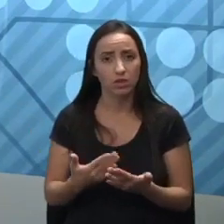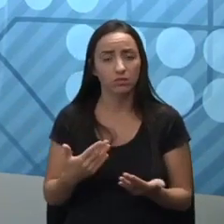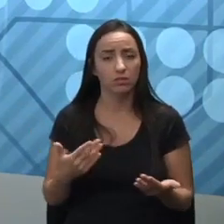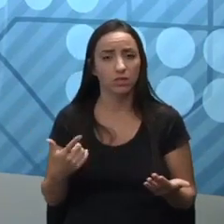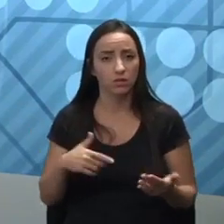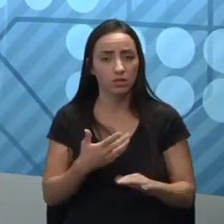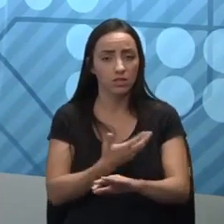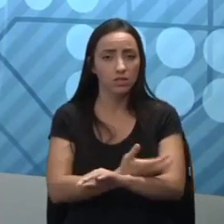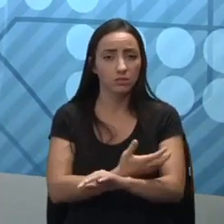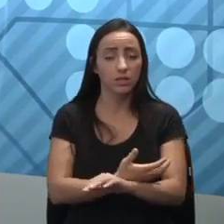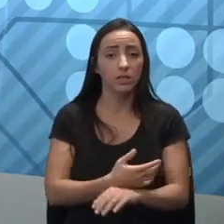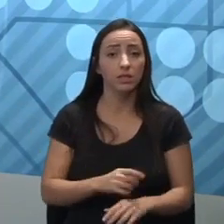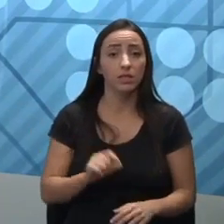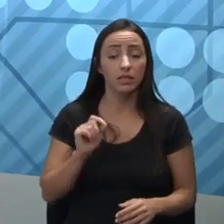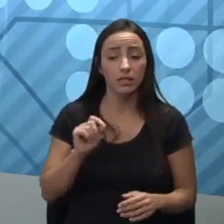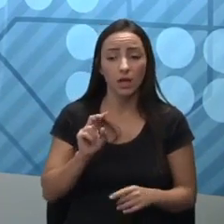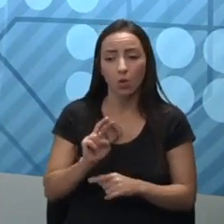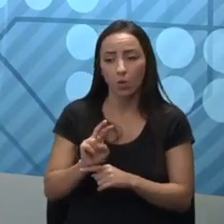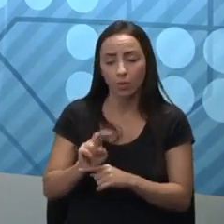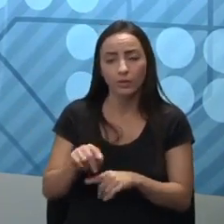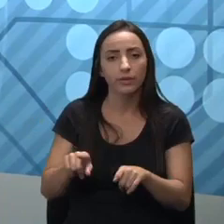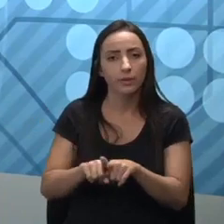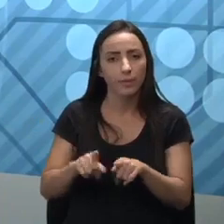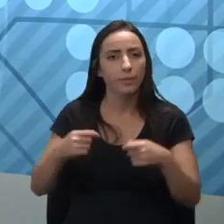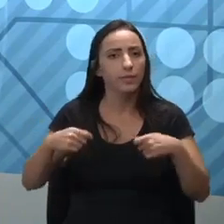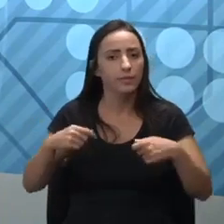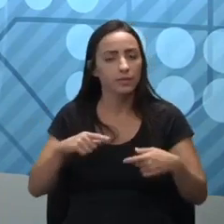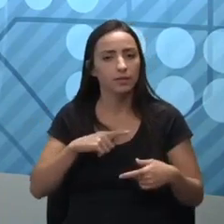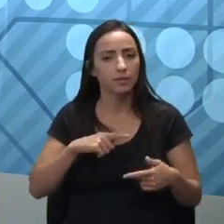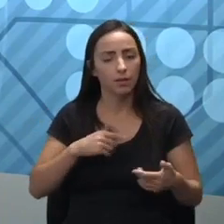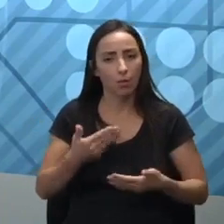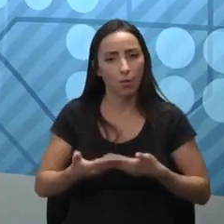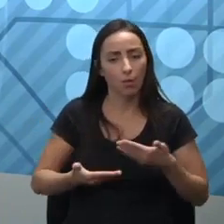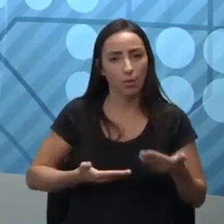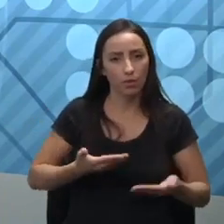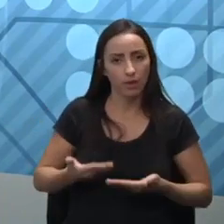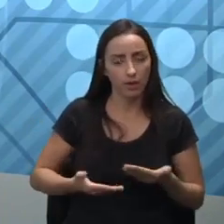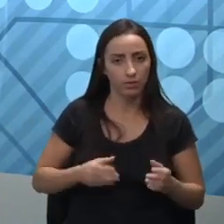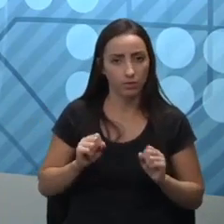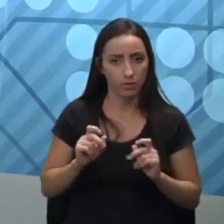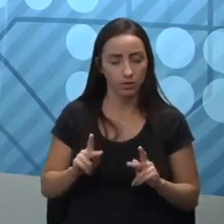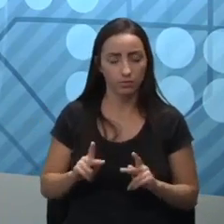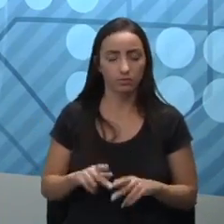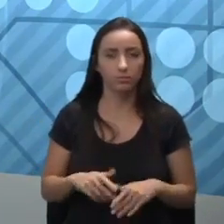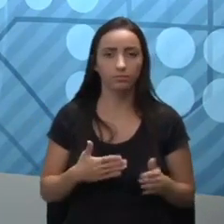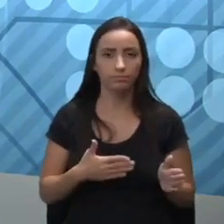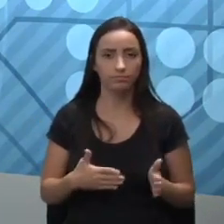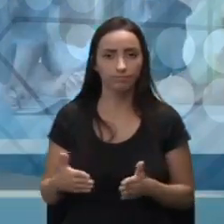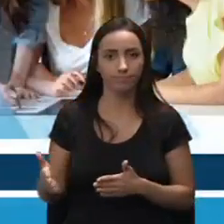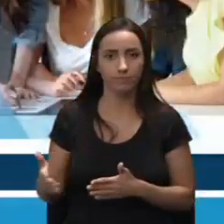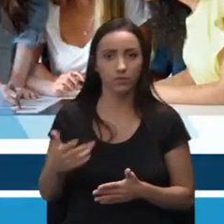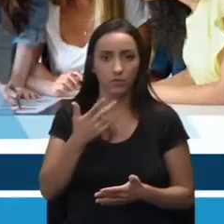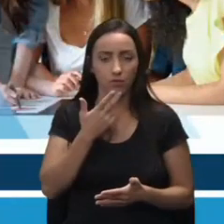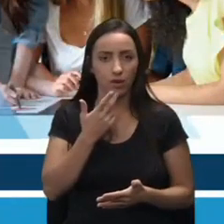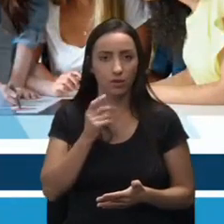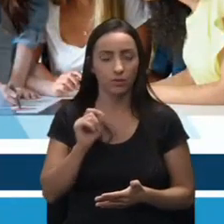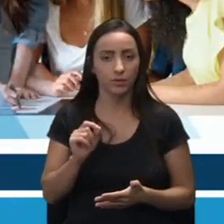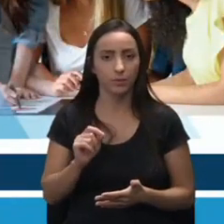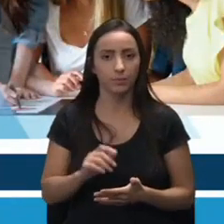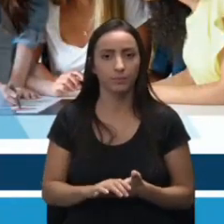nossa disciplina, que quem cuida também deve ser cuidado, ok? Continuando agora, vamos falar